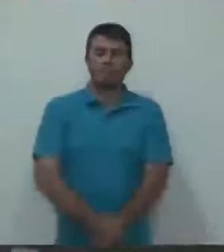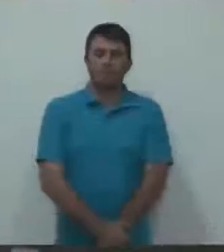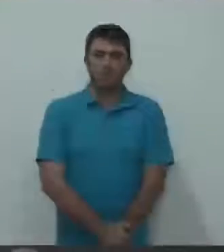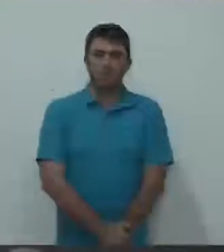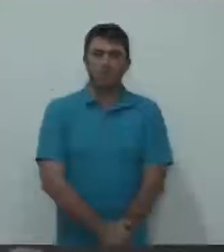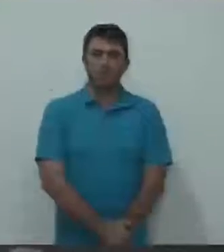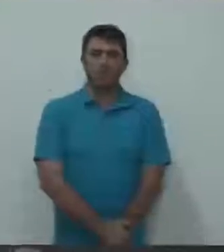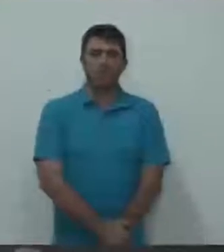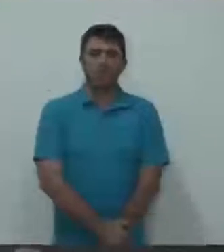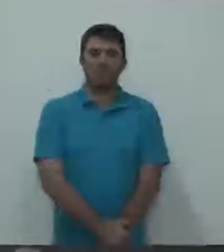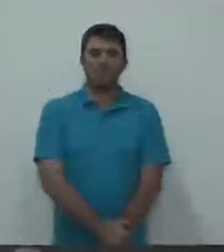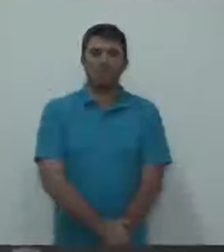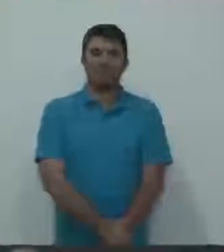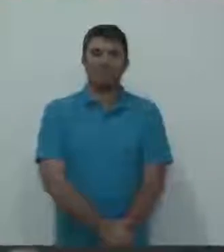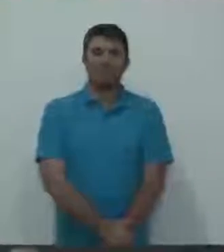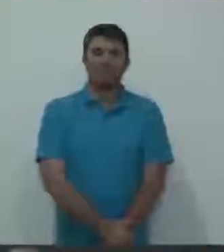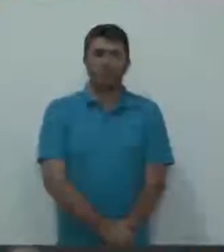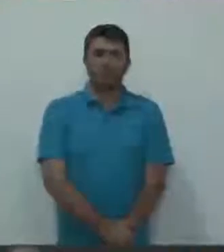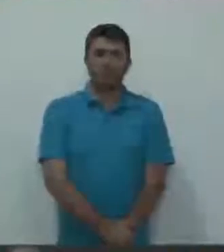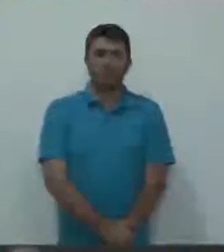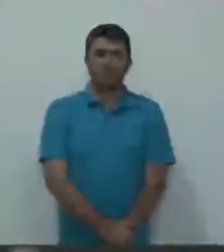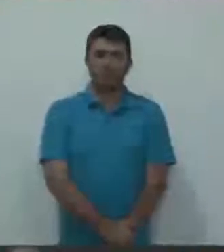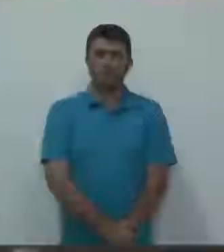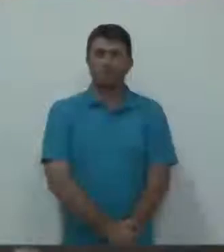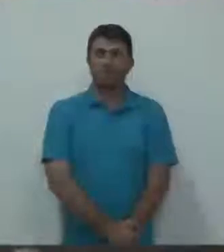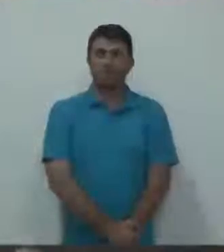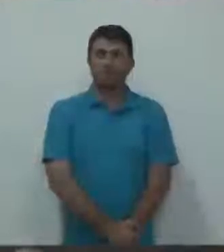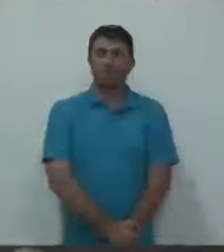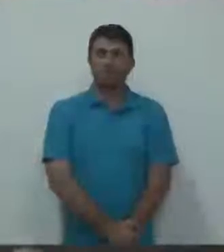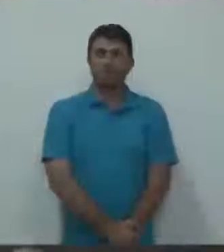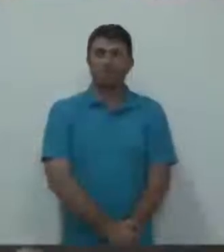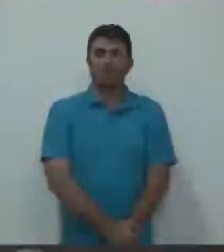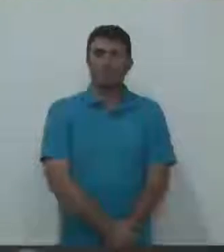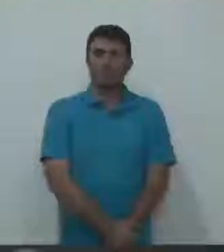É que isso é só a metade, então não fez a mudança.